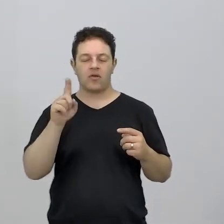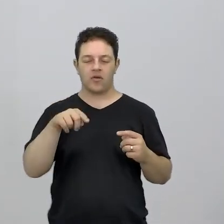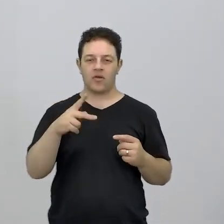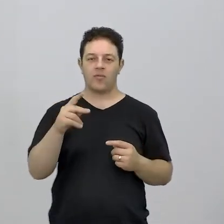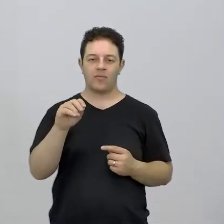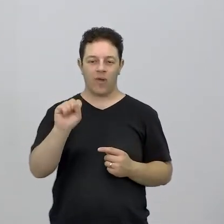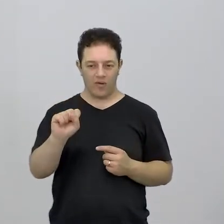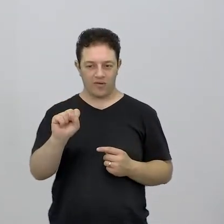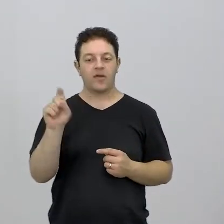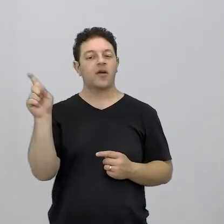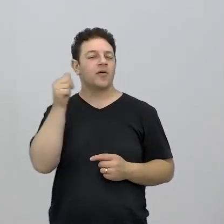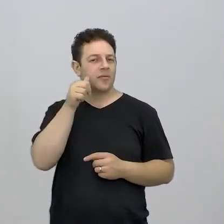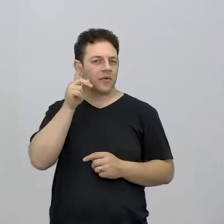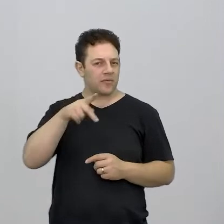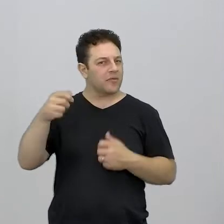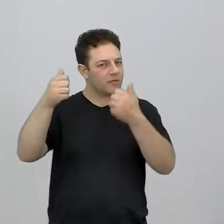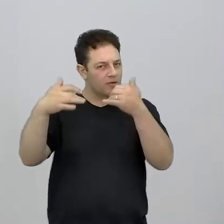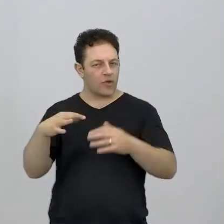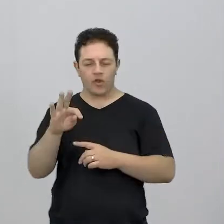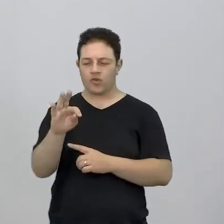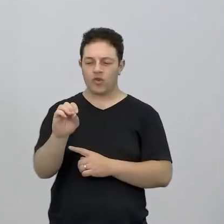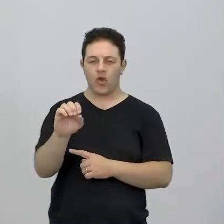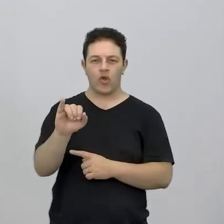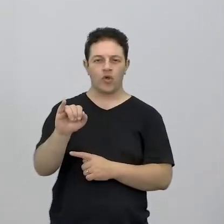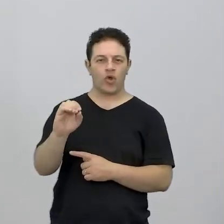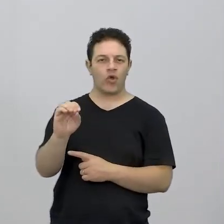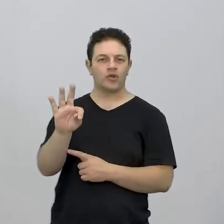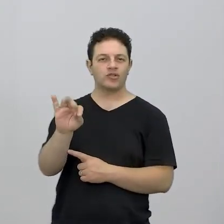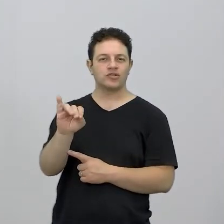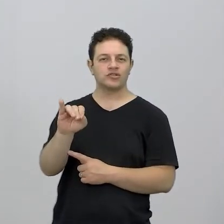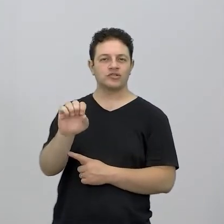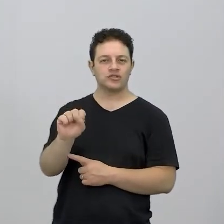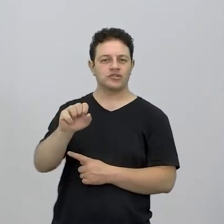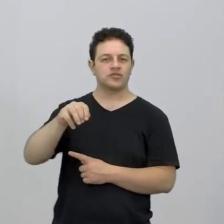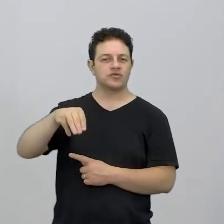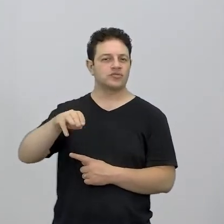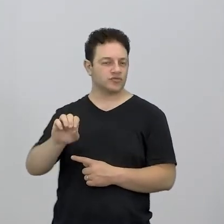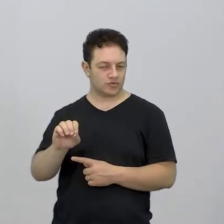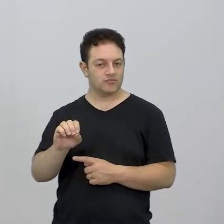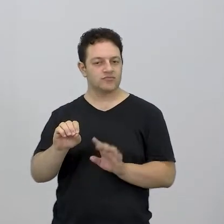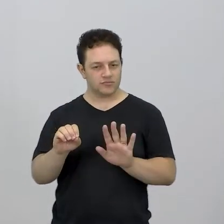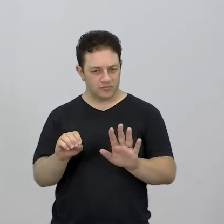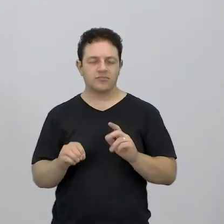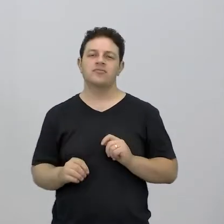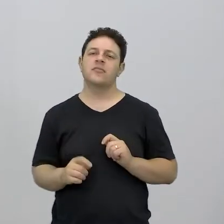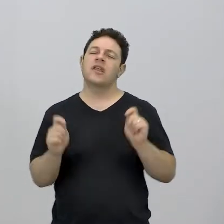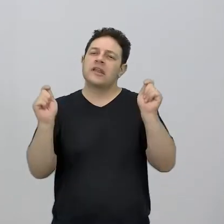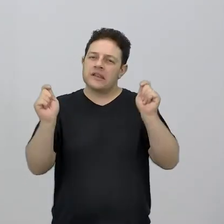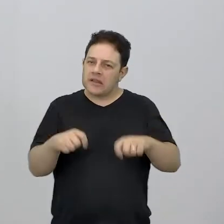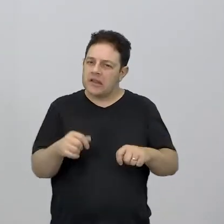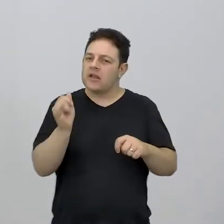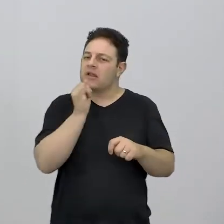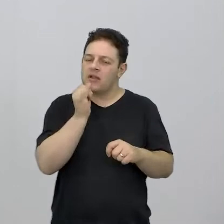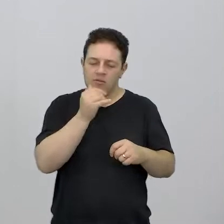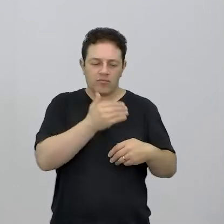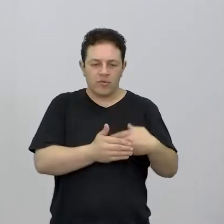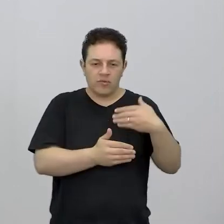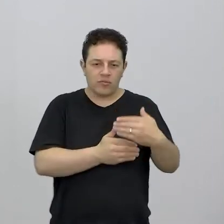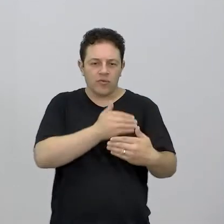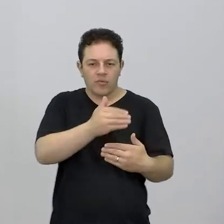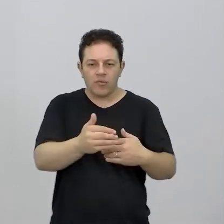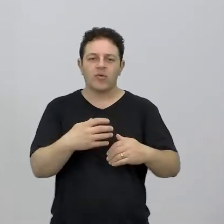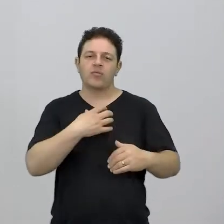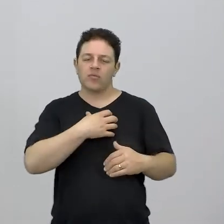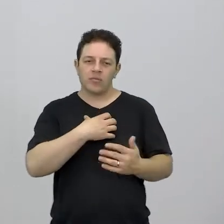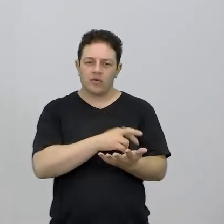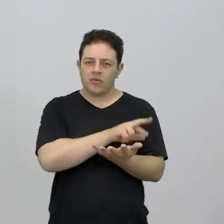falou provavelmente também do toyotismo. Agora, se eu posso sintetizar esses processos todos, esses